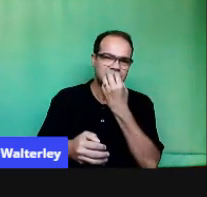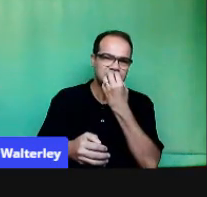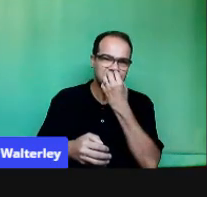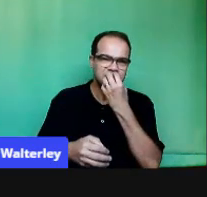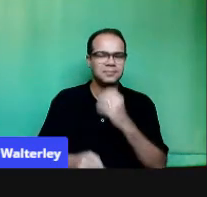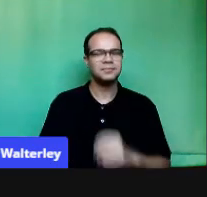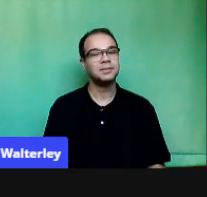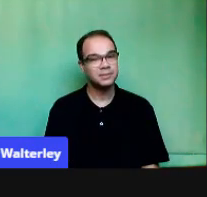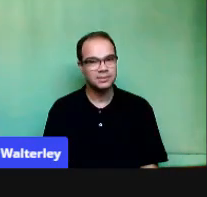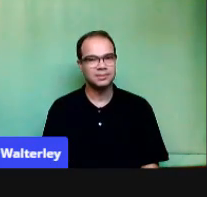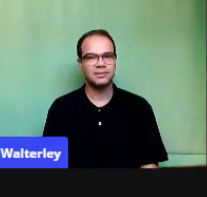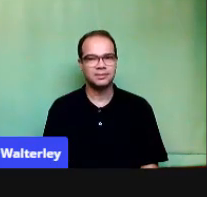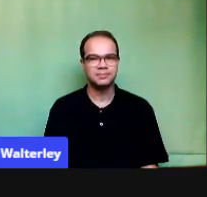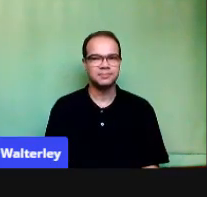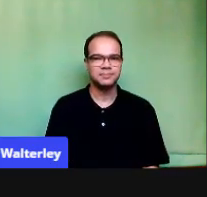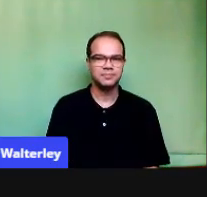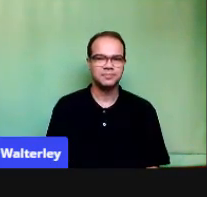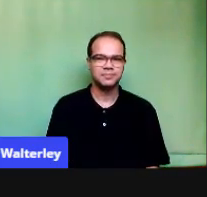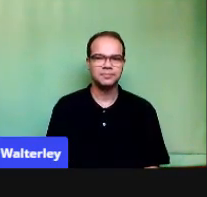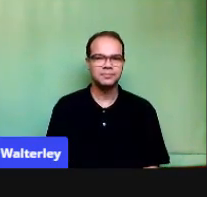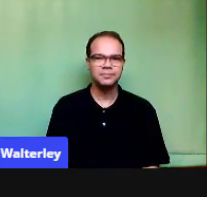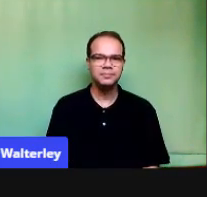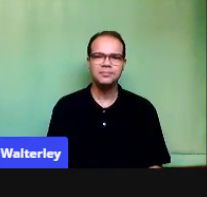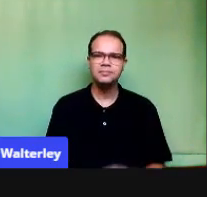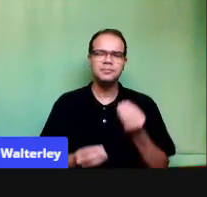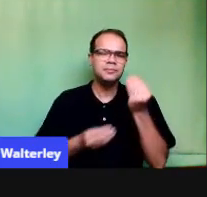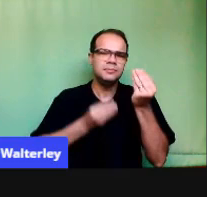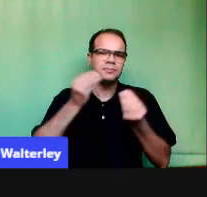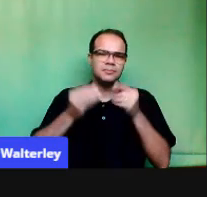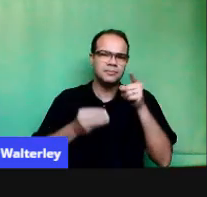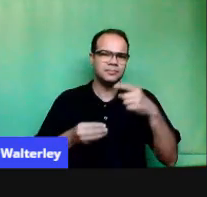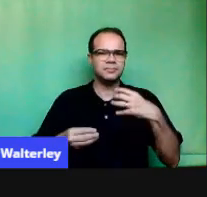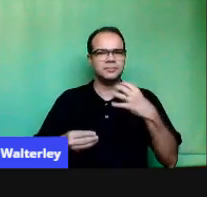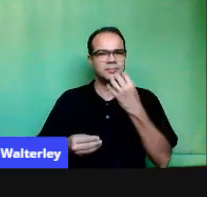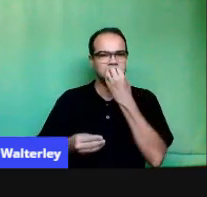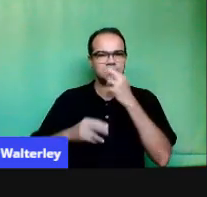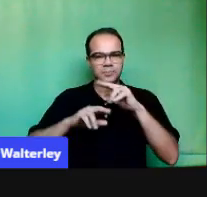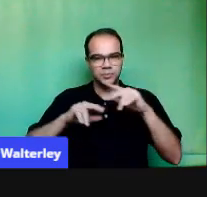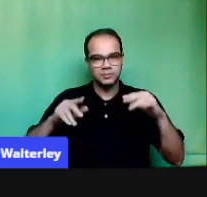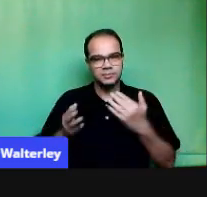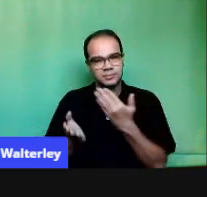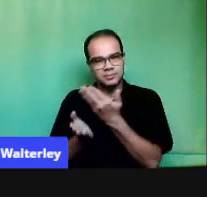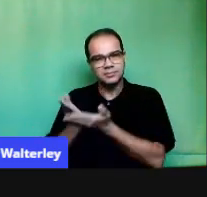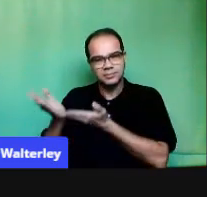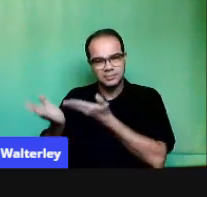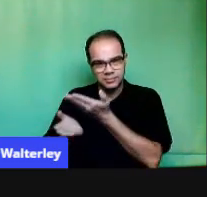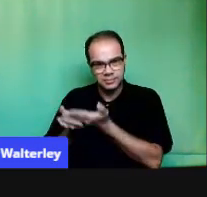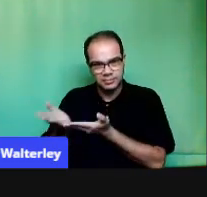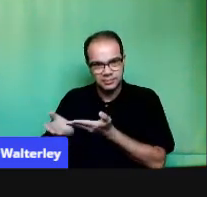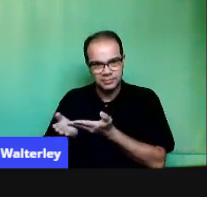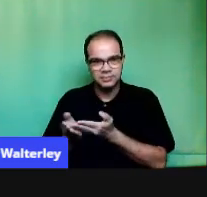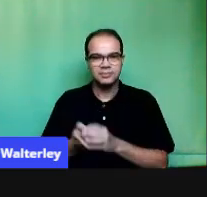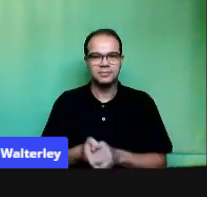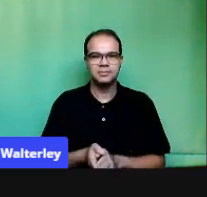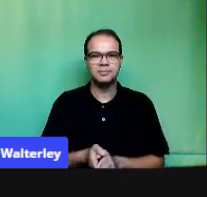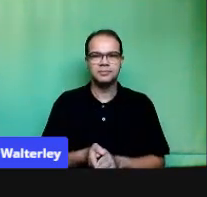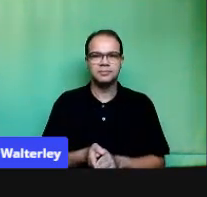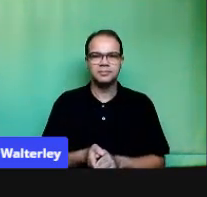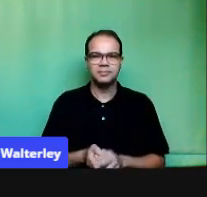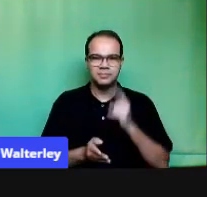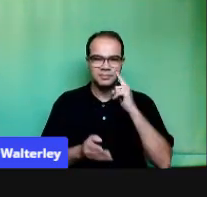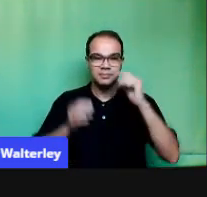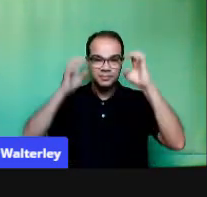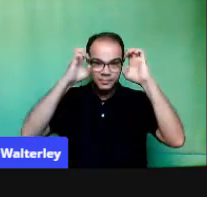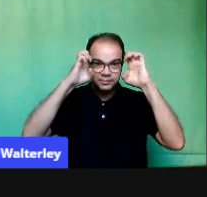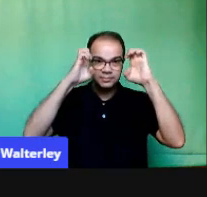vida desses animais, a gente precisa. Eu falei um pouco sobre a questão da ética e da legislação, e vocês tocaram na questão